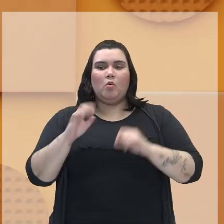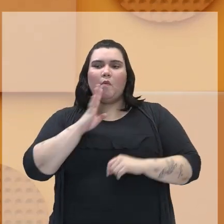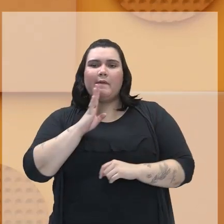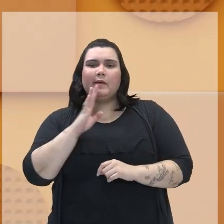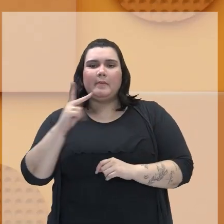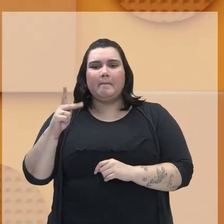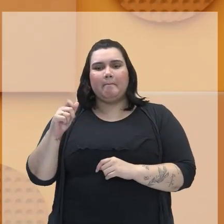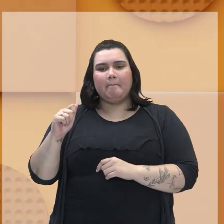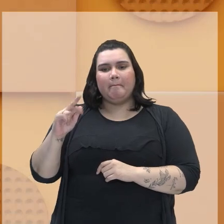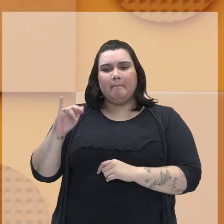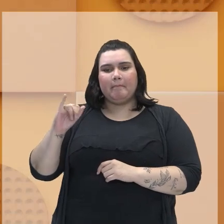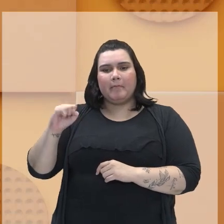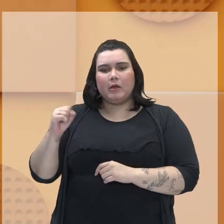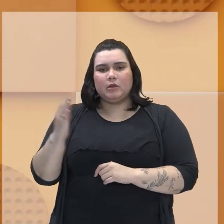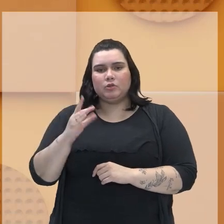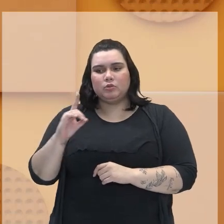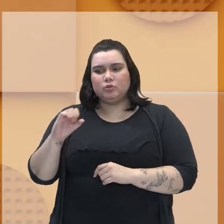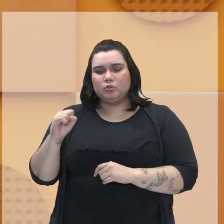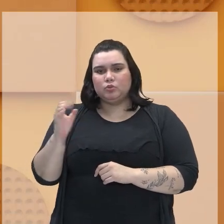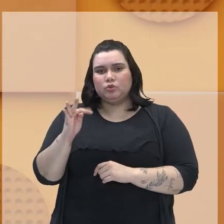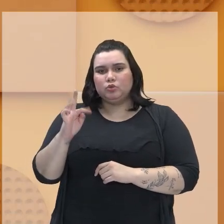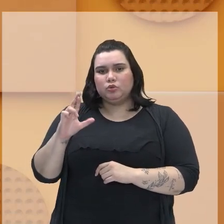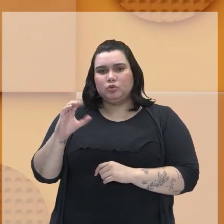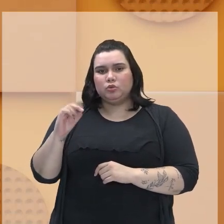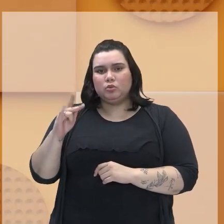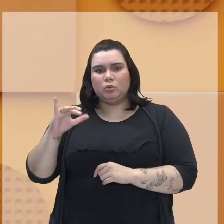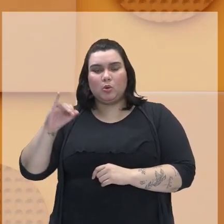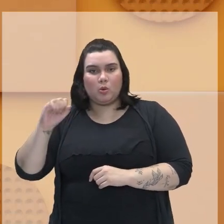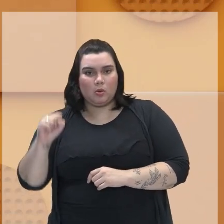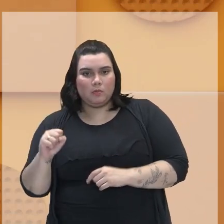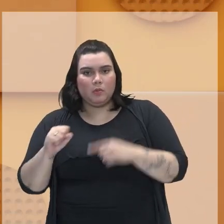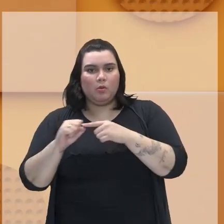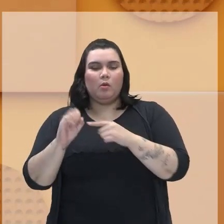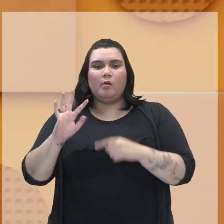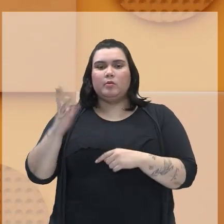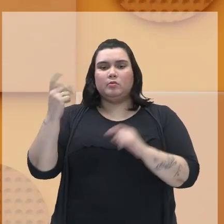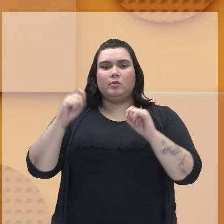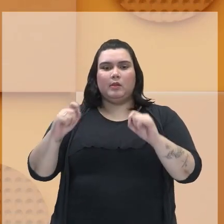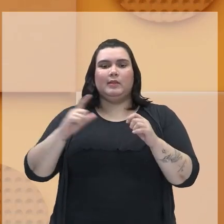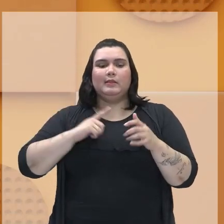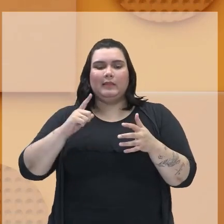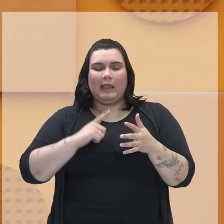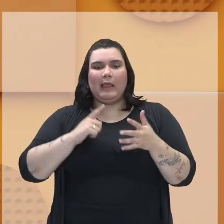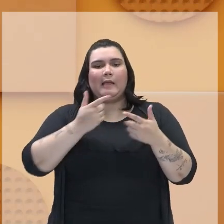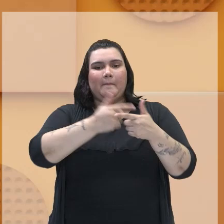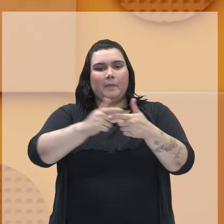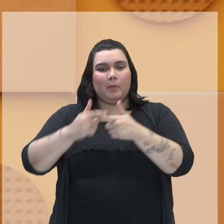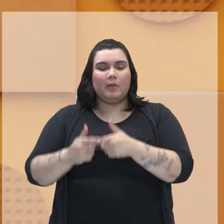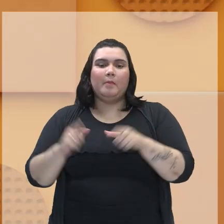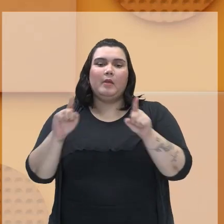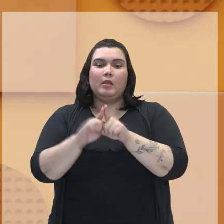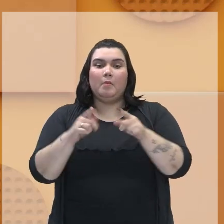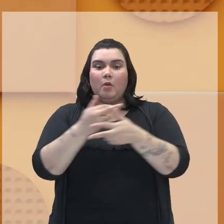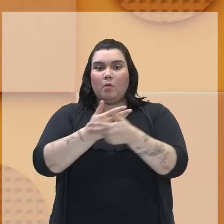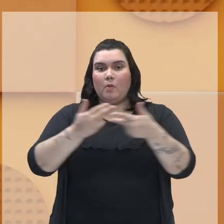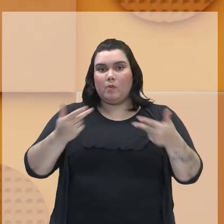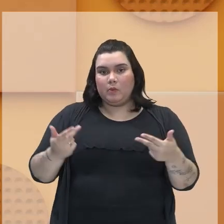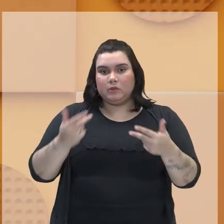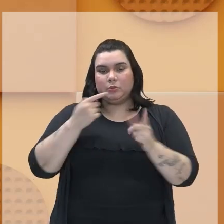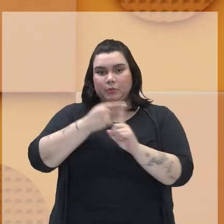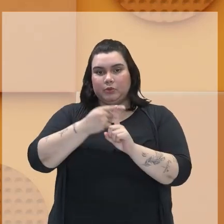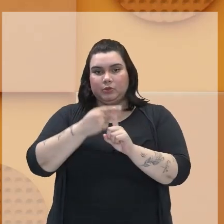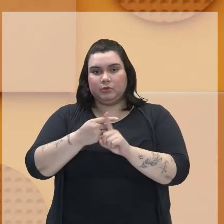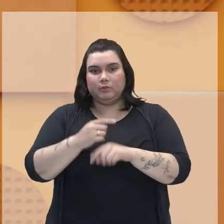Trópicos, onde Manaus vai viver uma chamada Belle Époque e que trouxe seus impactos e suas heranças também. Então